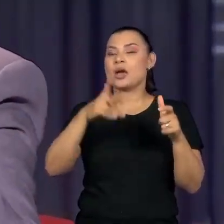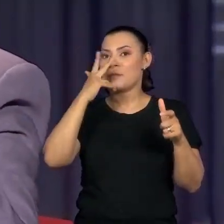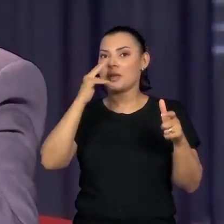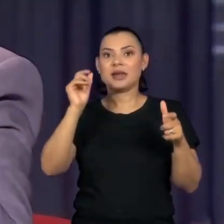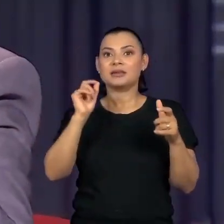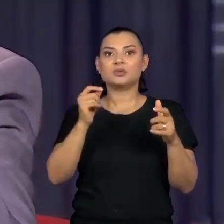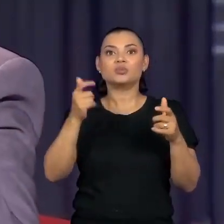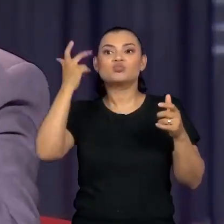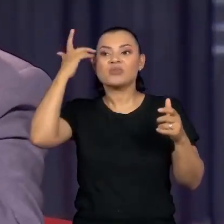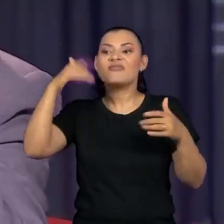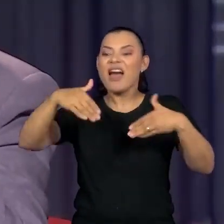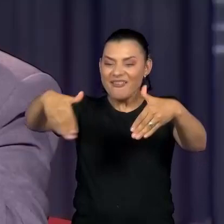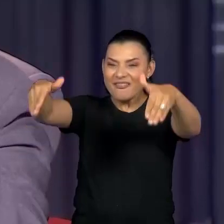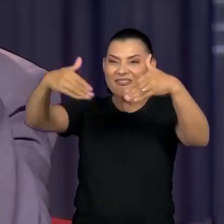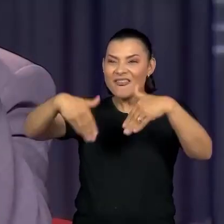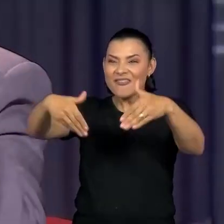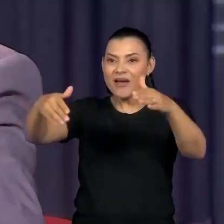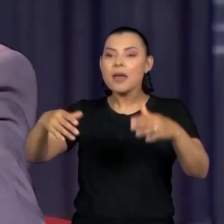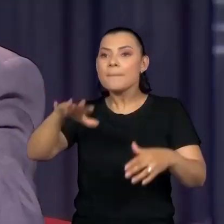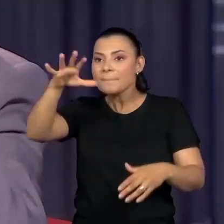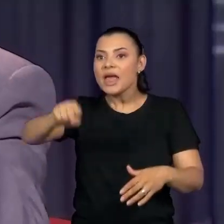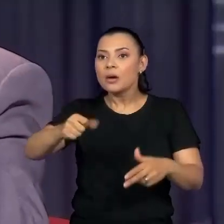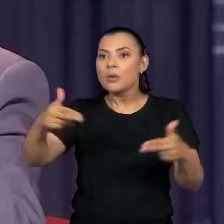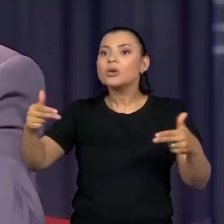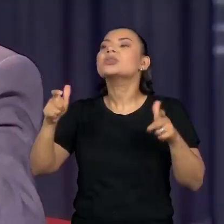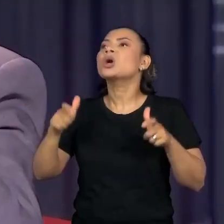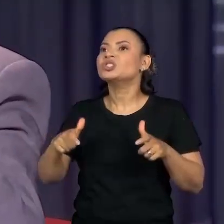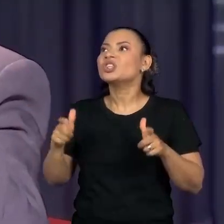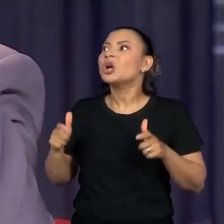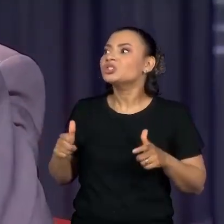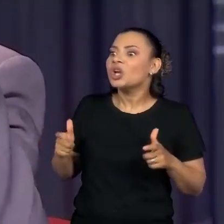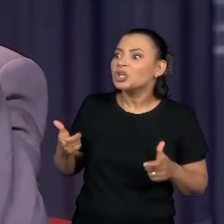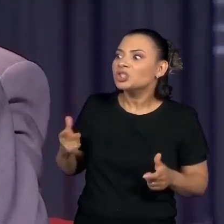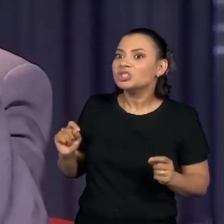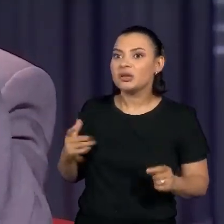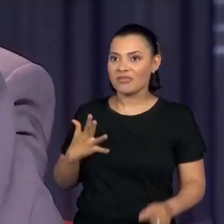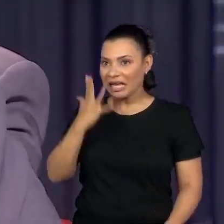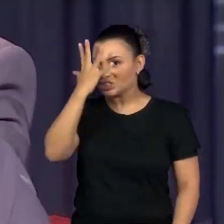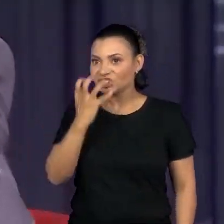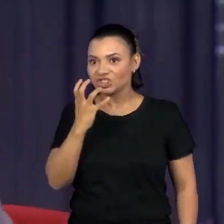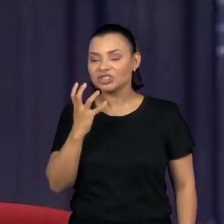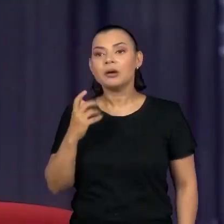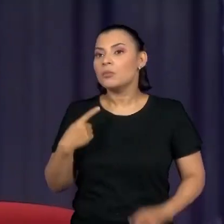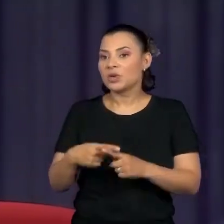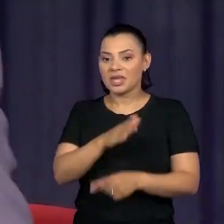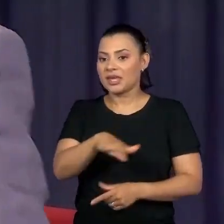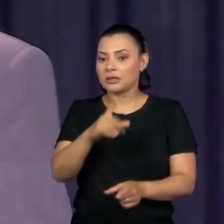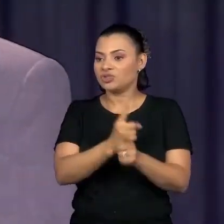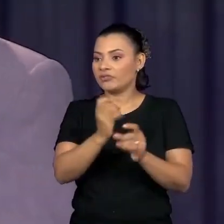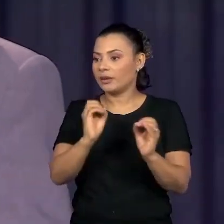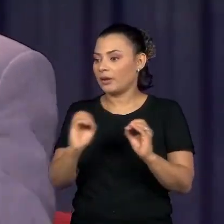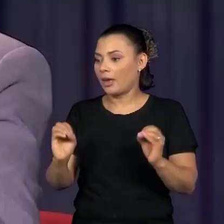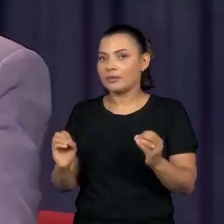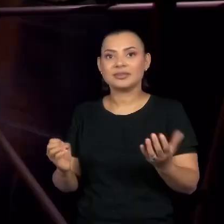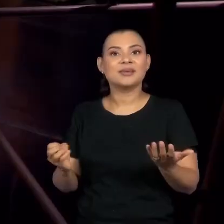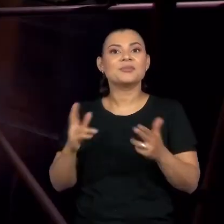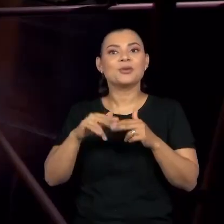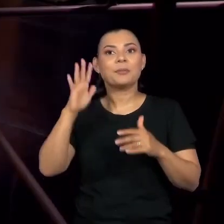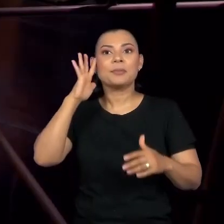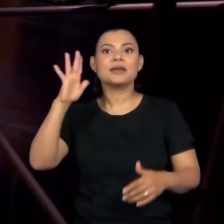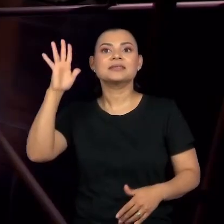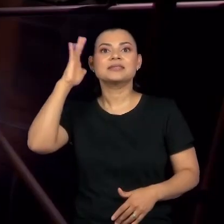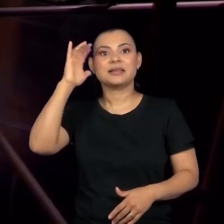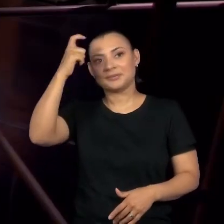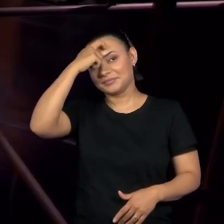dá referência geográfica, pegar um objeto, não fala qual é o objeto e fica chateada com que a criança não conseguiu adivinhar o que é que ela tá